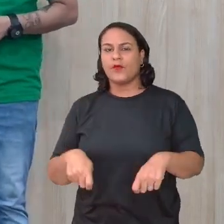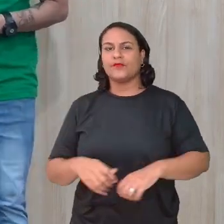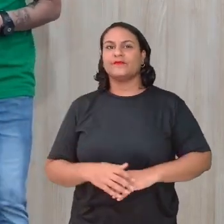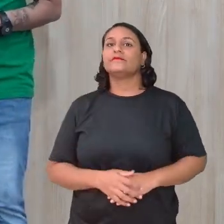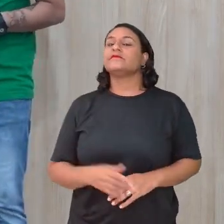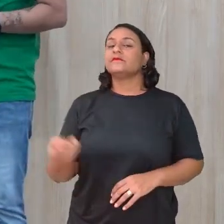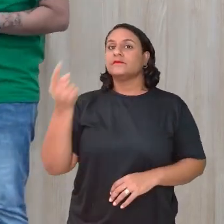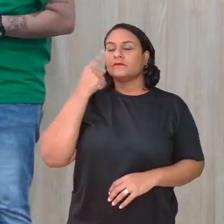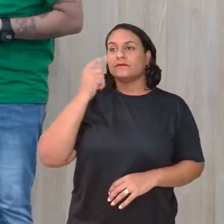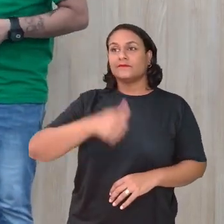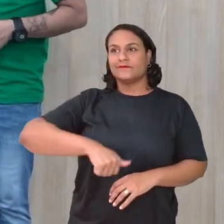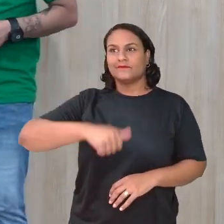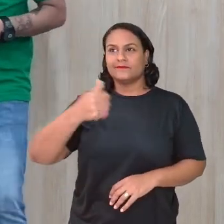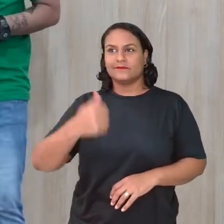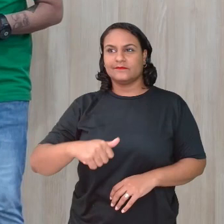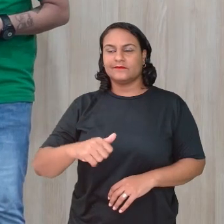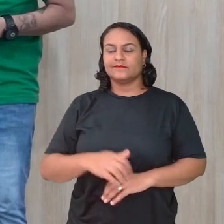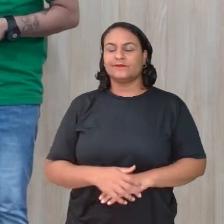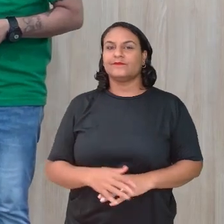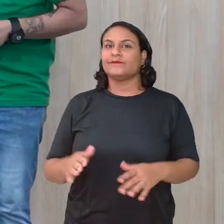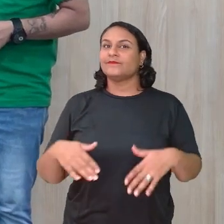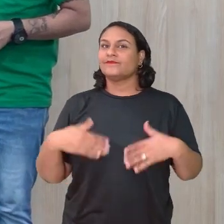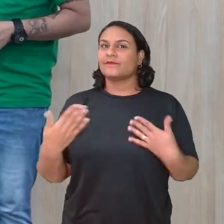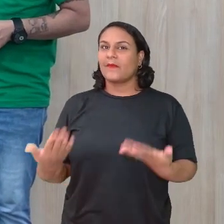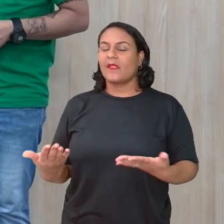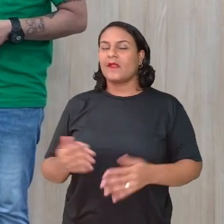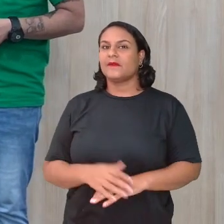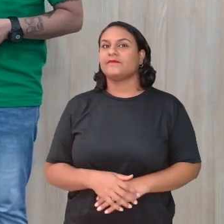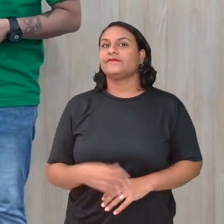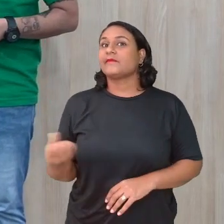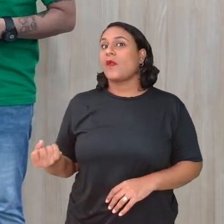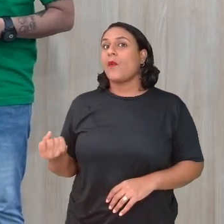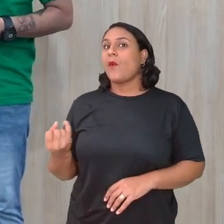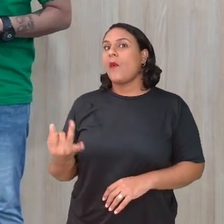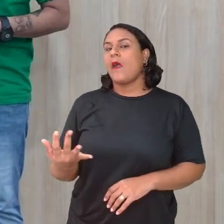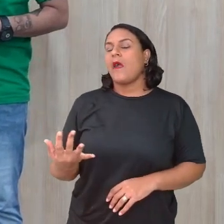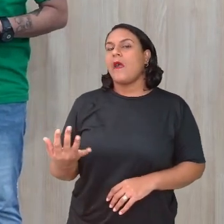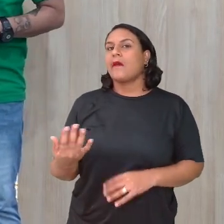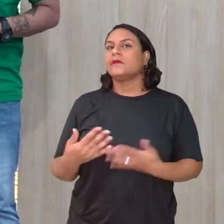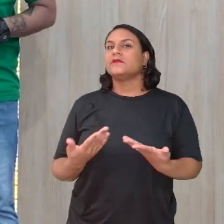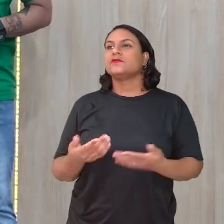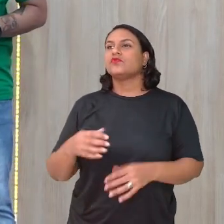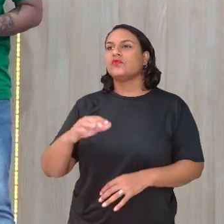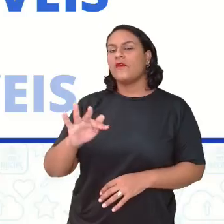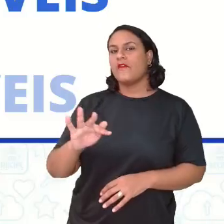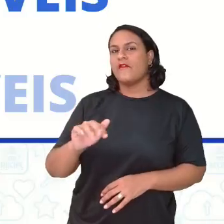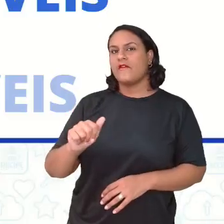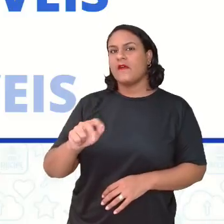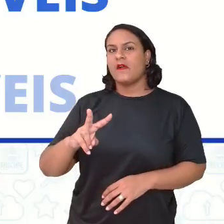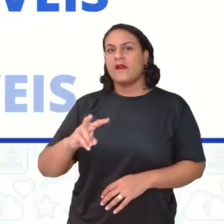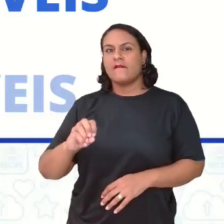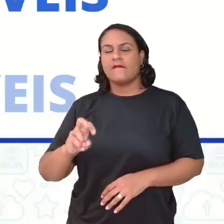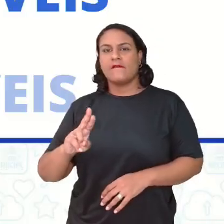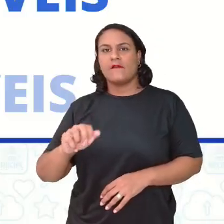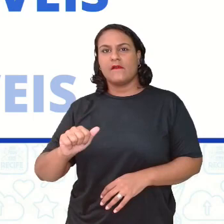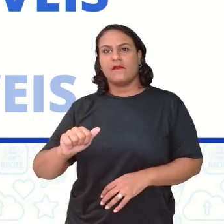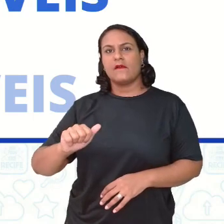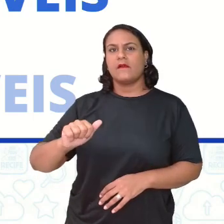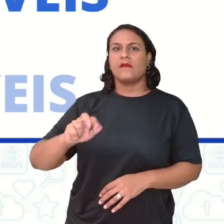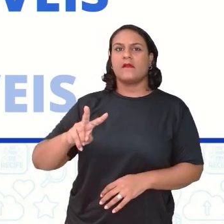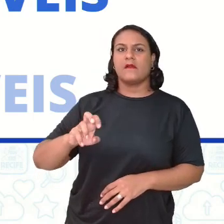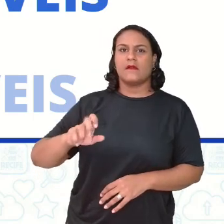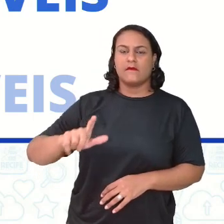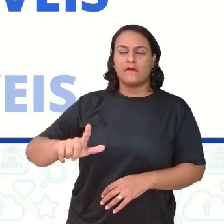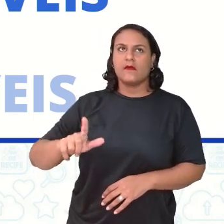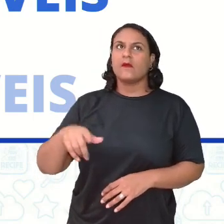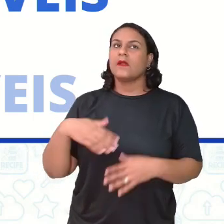nessa situação. Então, quais são os casos favoráveis dentro dessa situação? Lembra que a situação